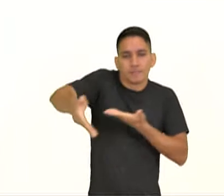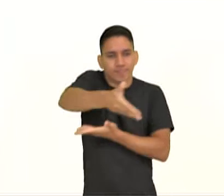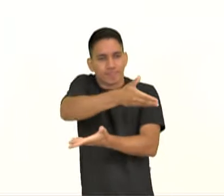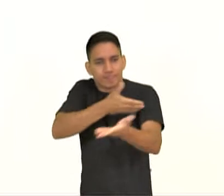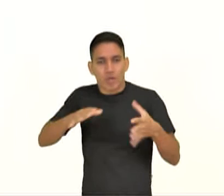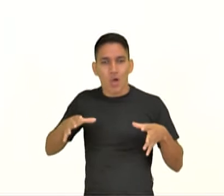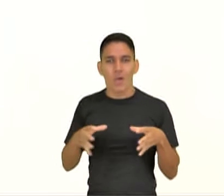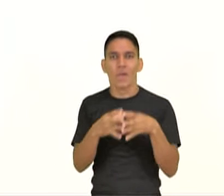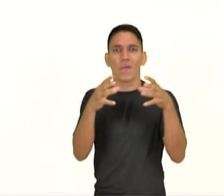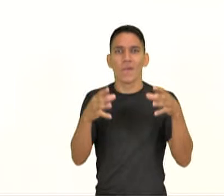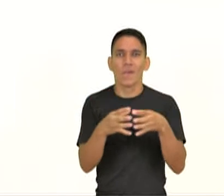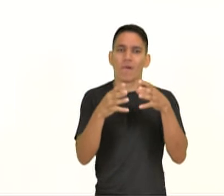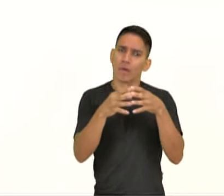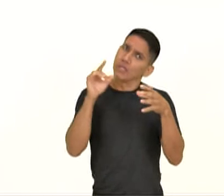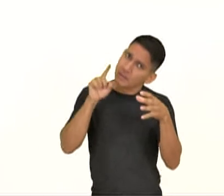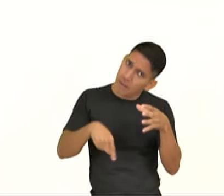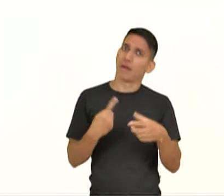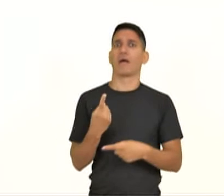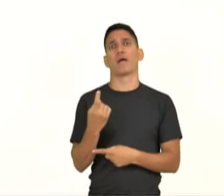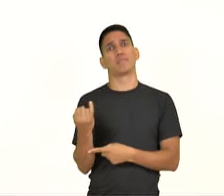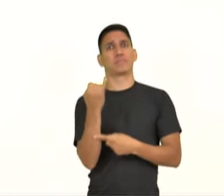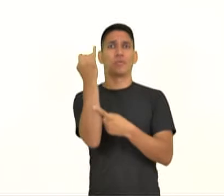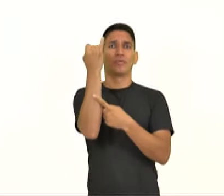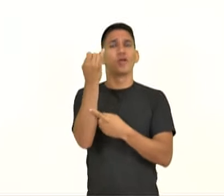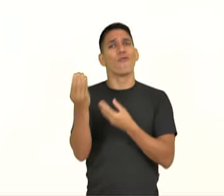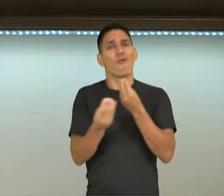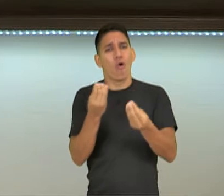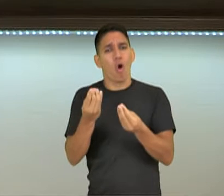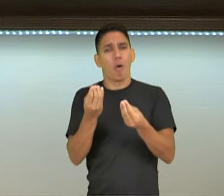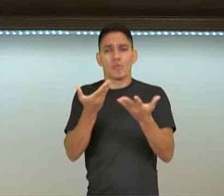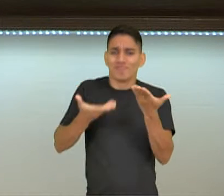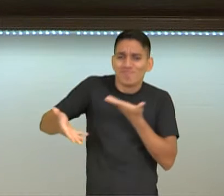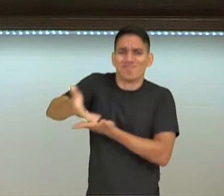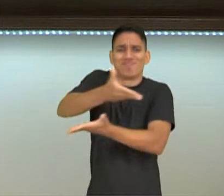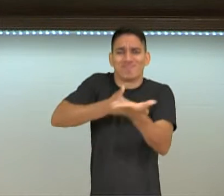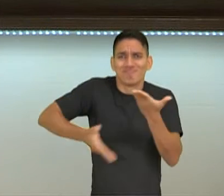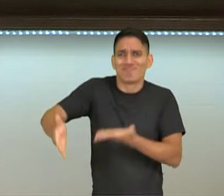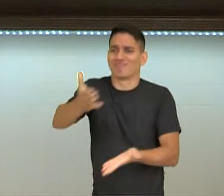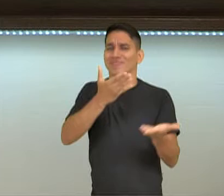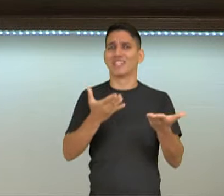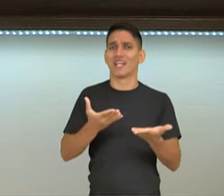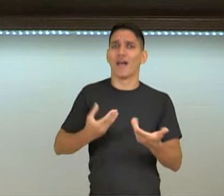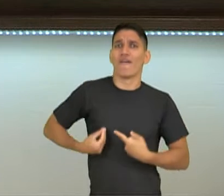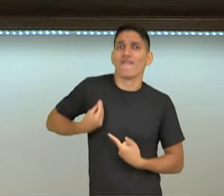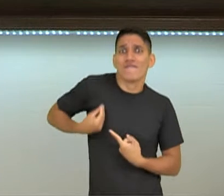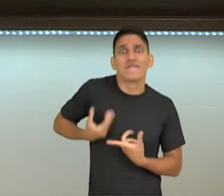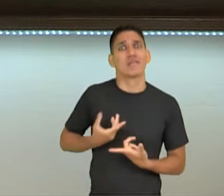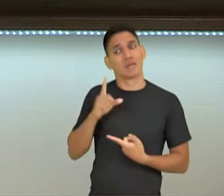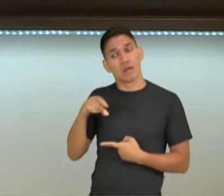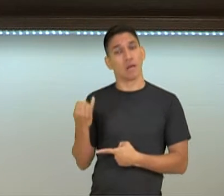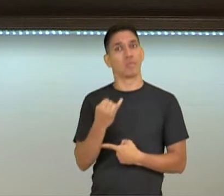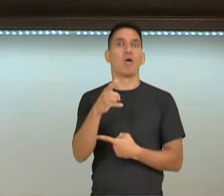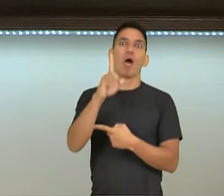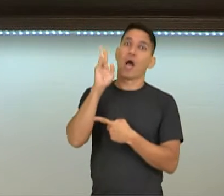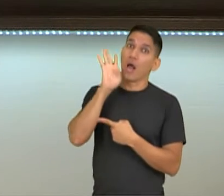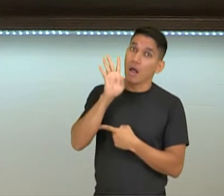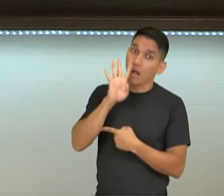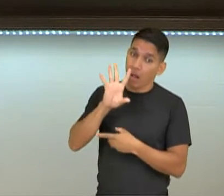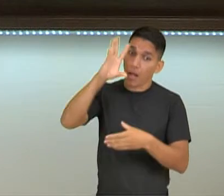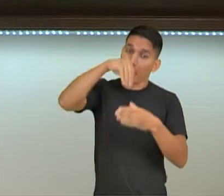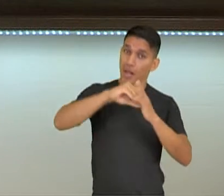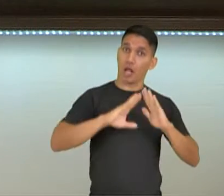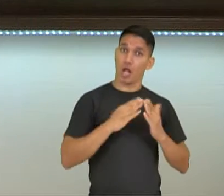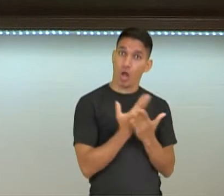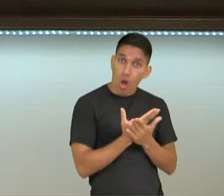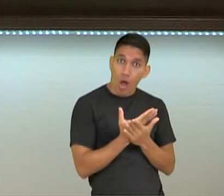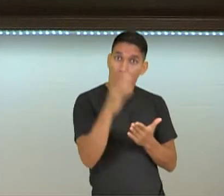do convívio. Isso é importante, ó, o convívio, você é saber conviver com as pessoas. Isso é para a vida. Olha que legal, às vezes você aprende isso na escola e você vai transformar